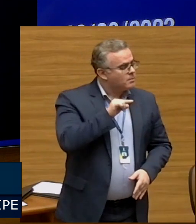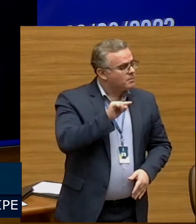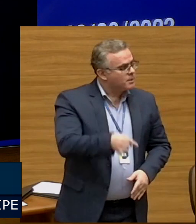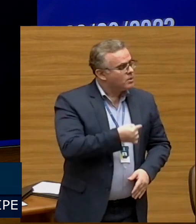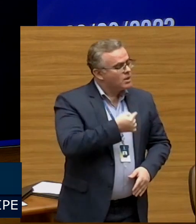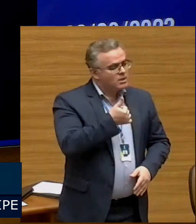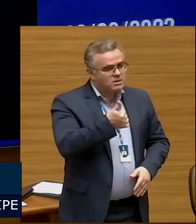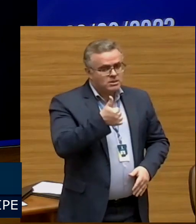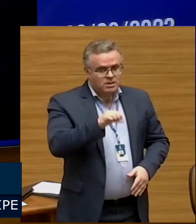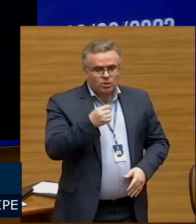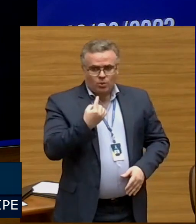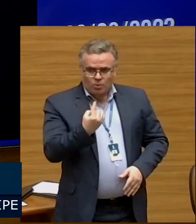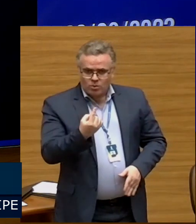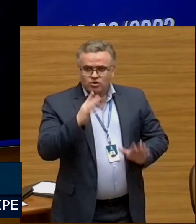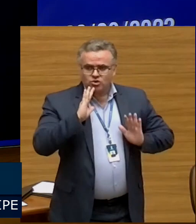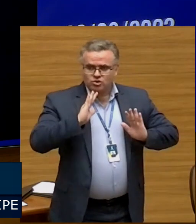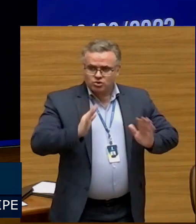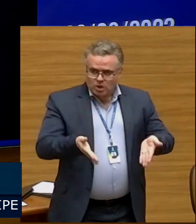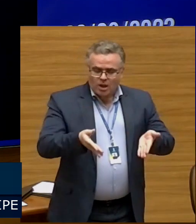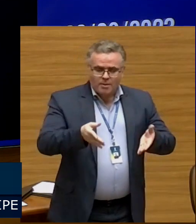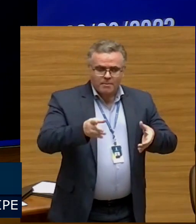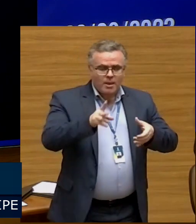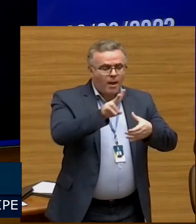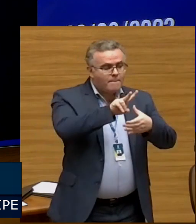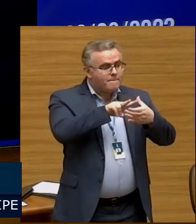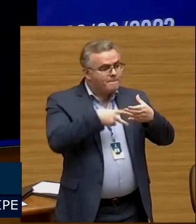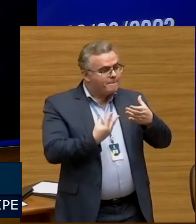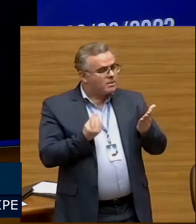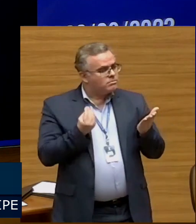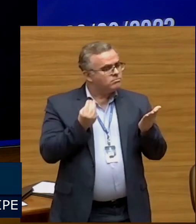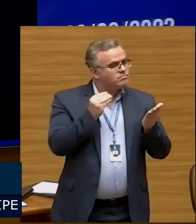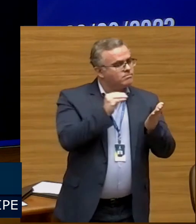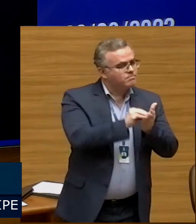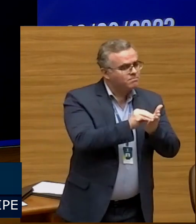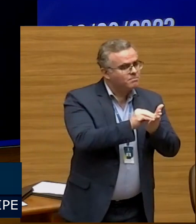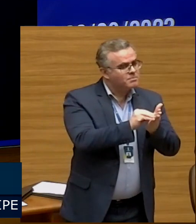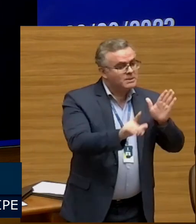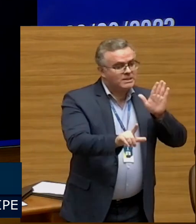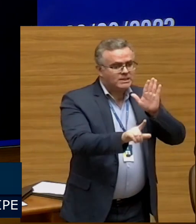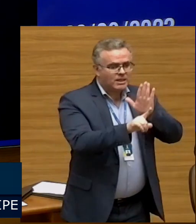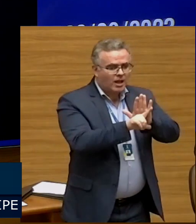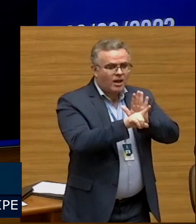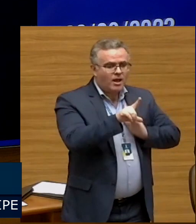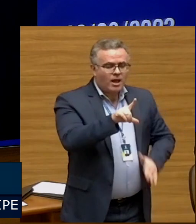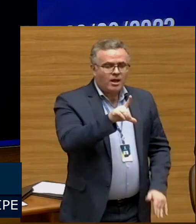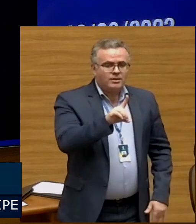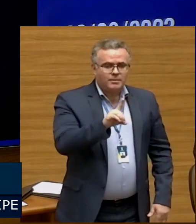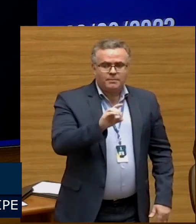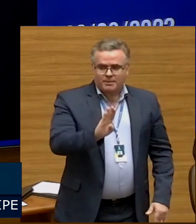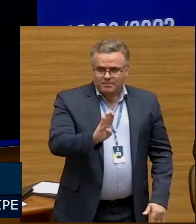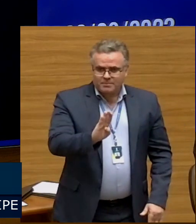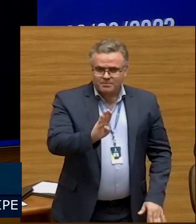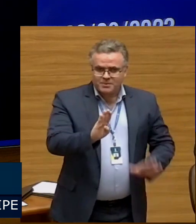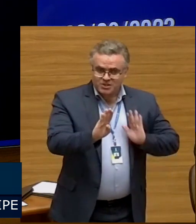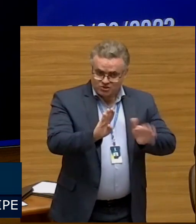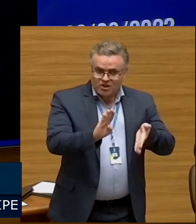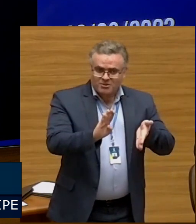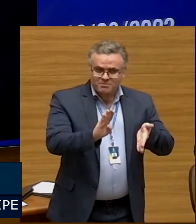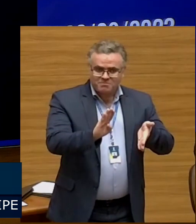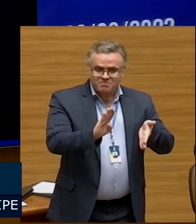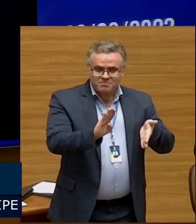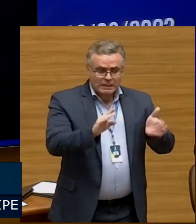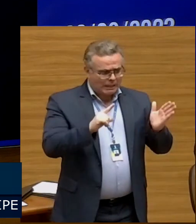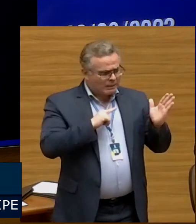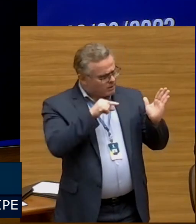14.101, que insere a educação bilíngue de surdos na LDB. A educação bilíngue de surdo prevista nessa